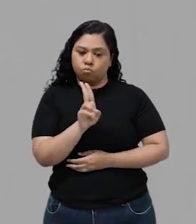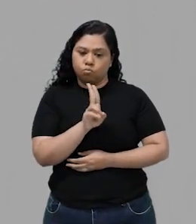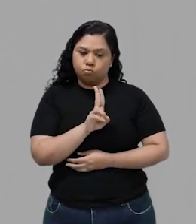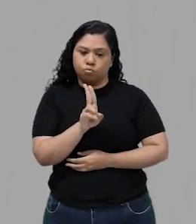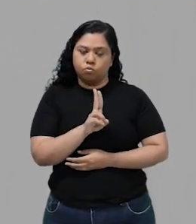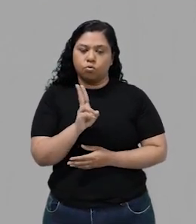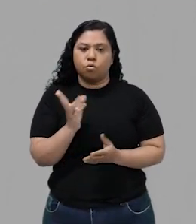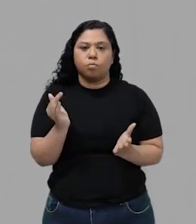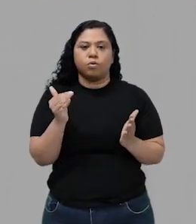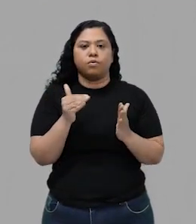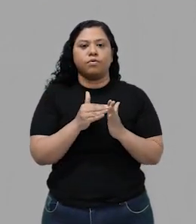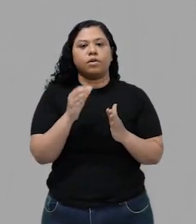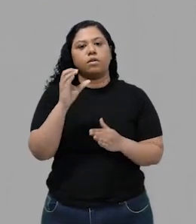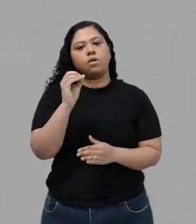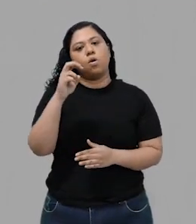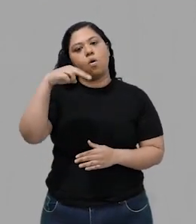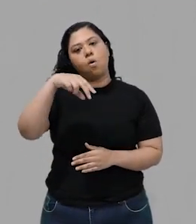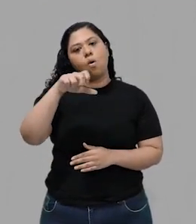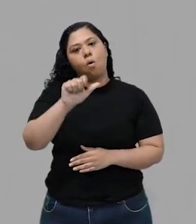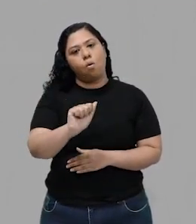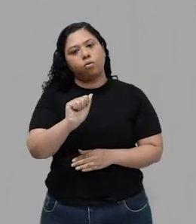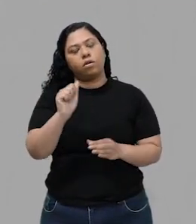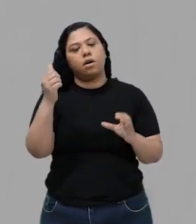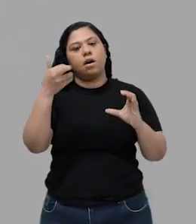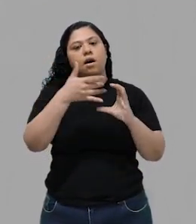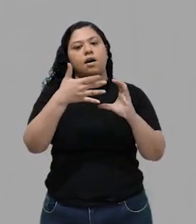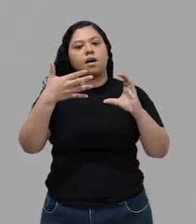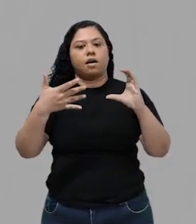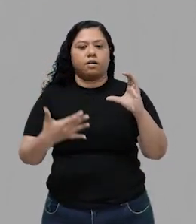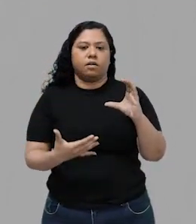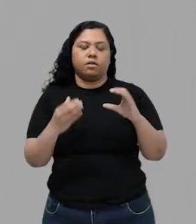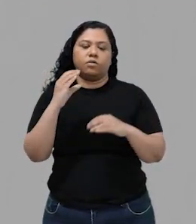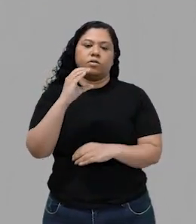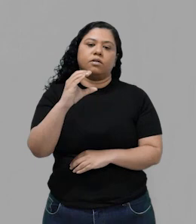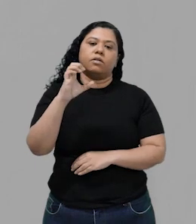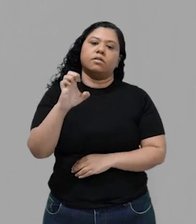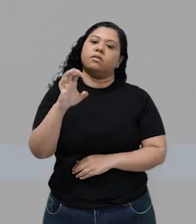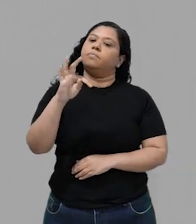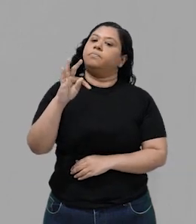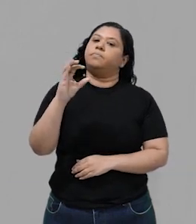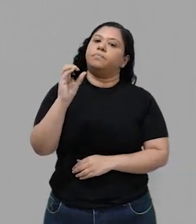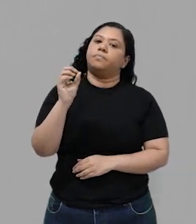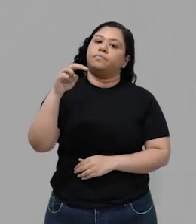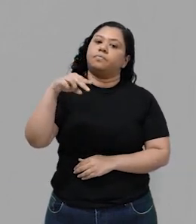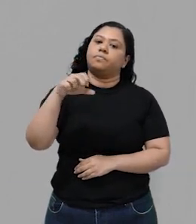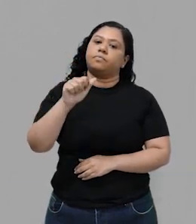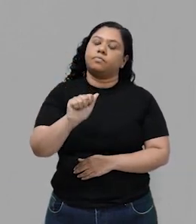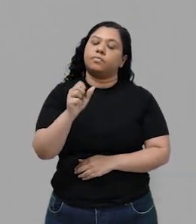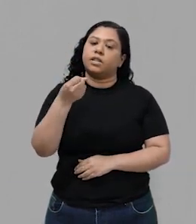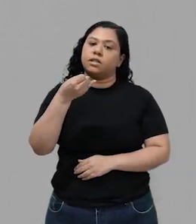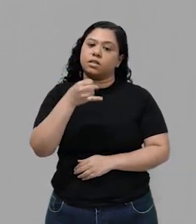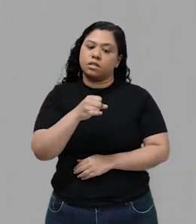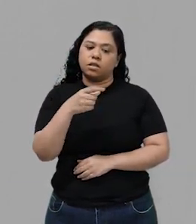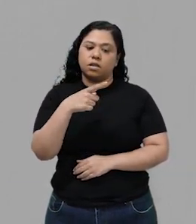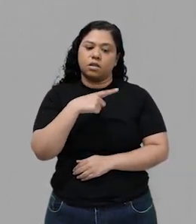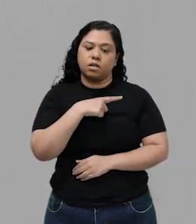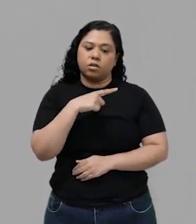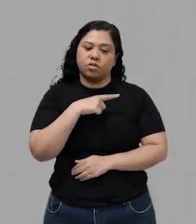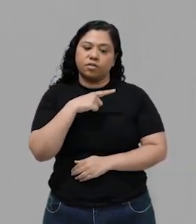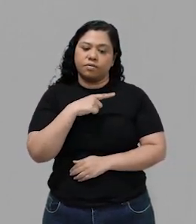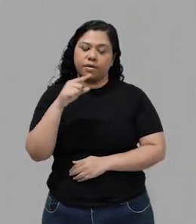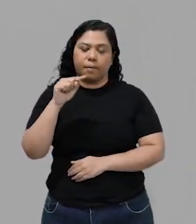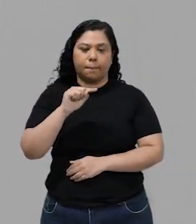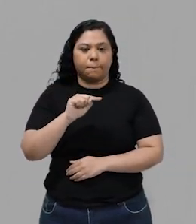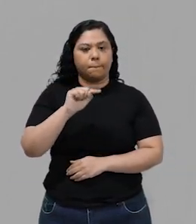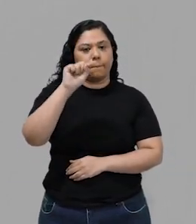a terminação é ona. A ona vai caracterizar a função cetona. E se eu tiver uma ramificação em saturação,